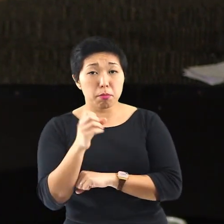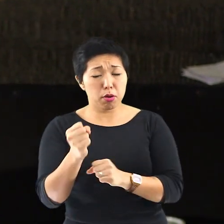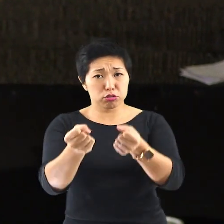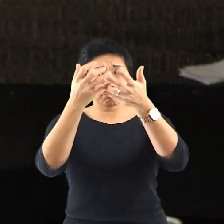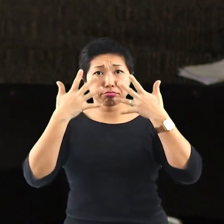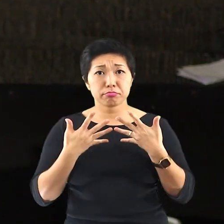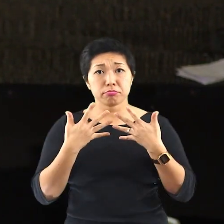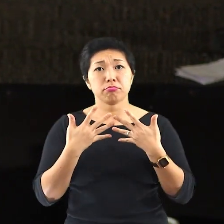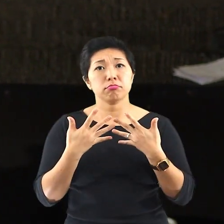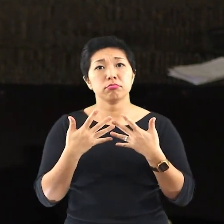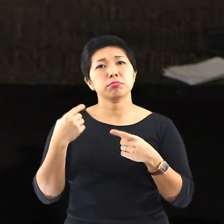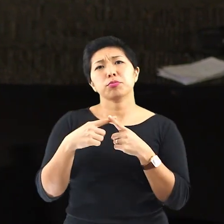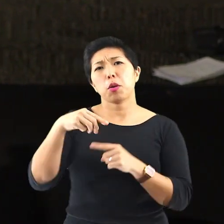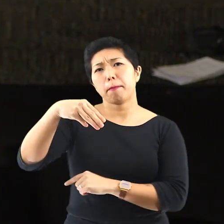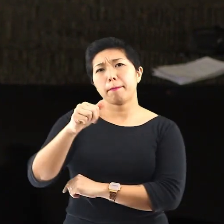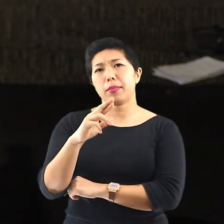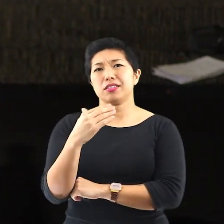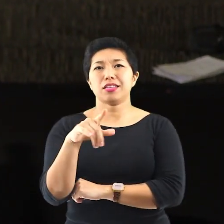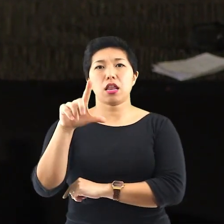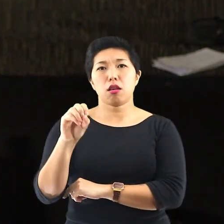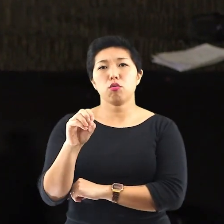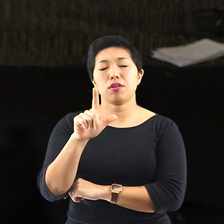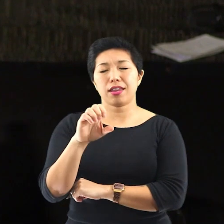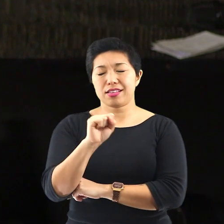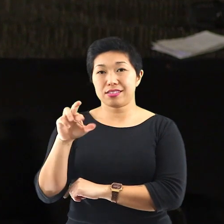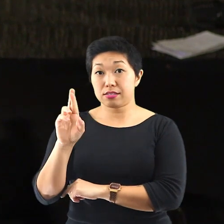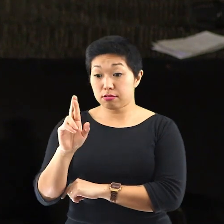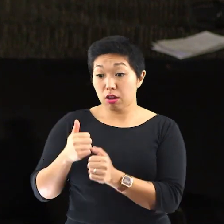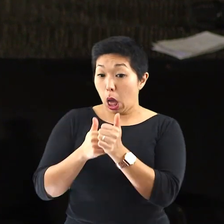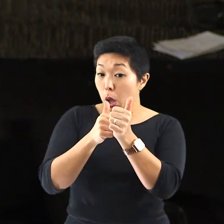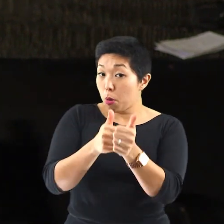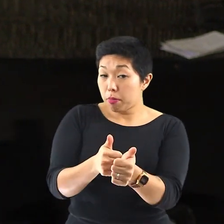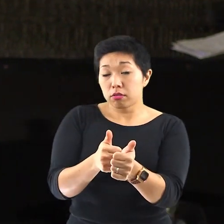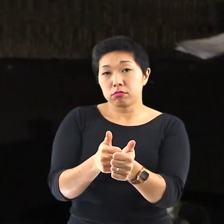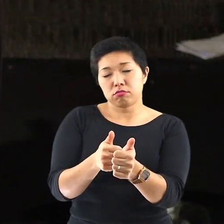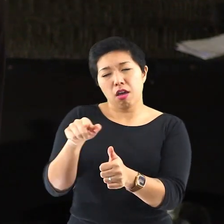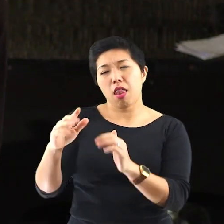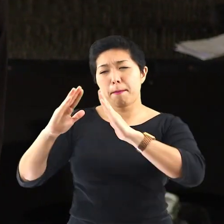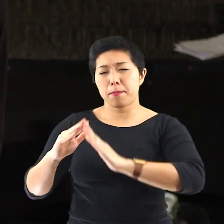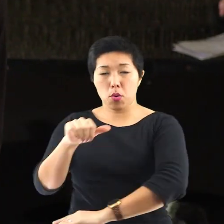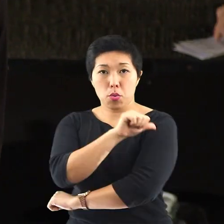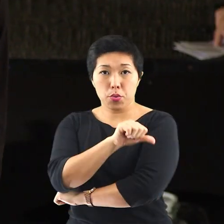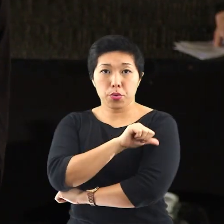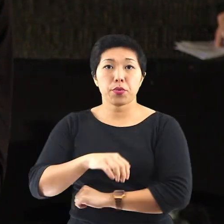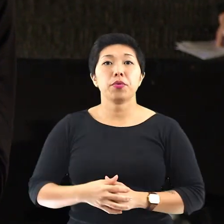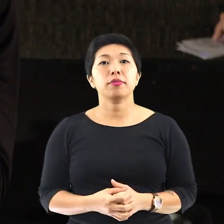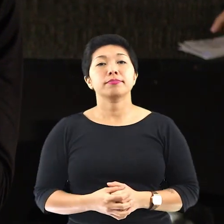falar, Marcelo, porque o Marcelo Lessa é do Rio de Janeiro, está acompanhando de perto,